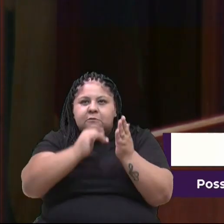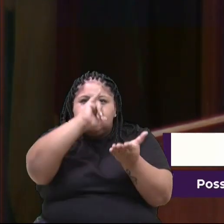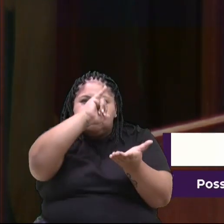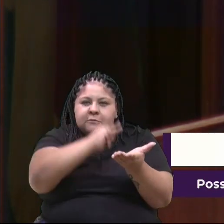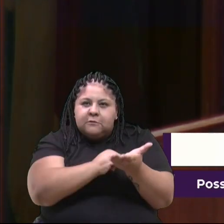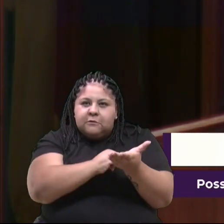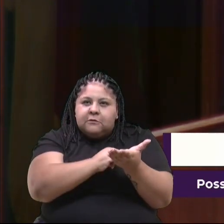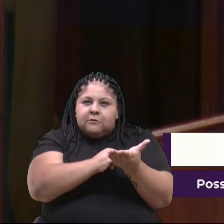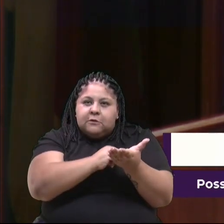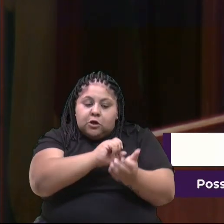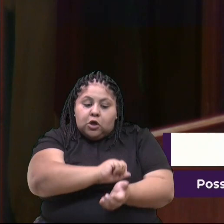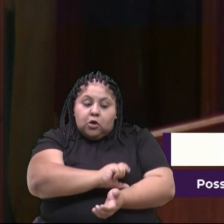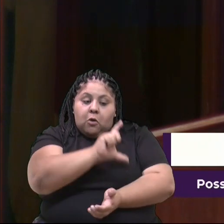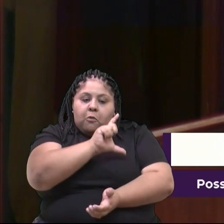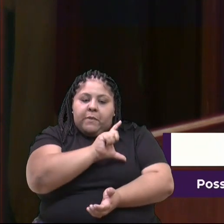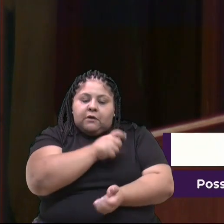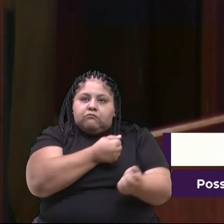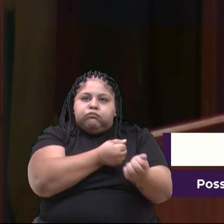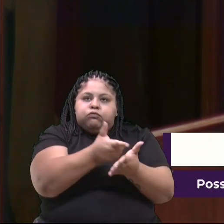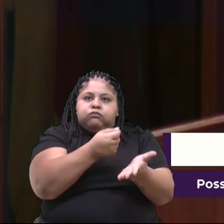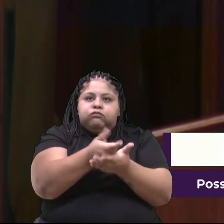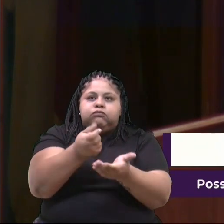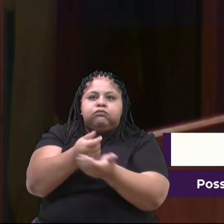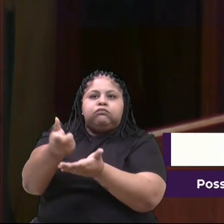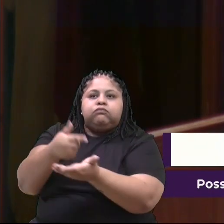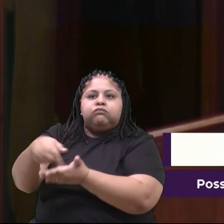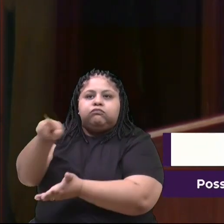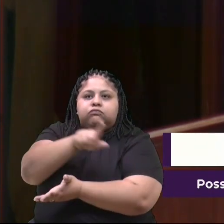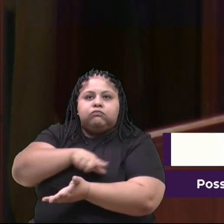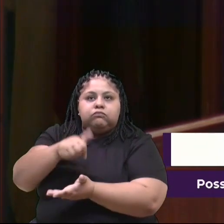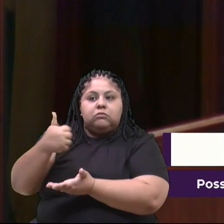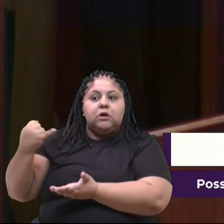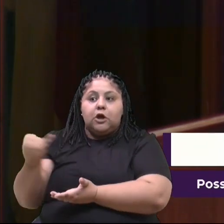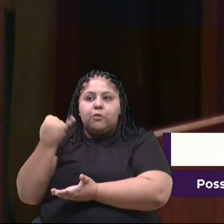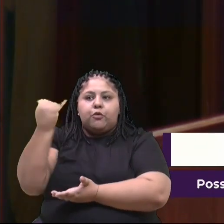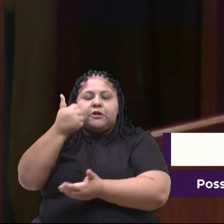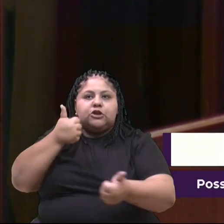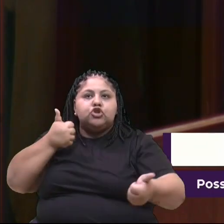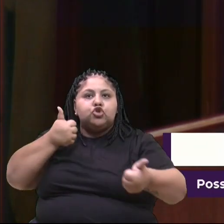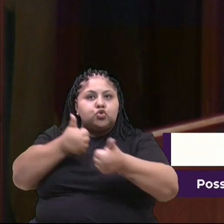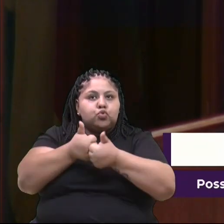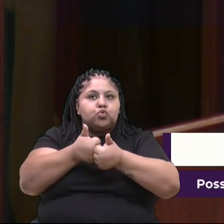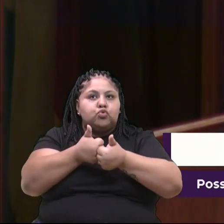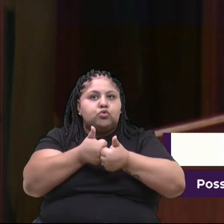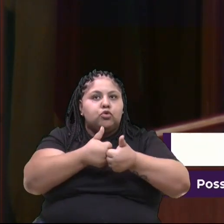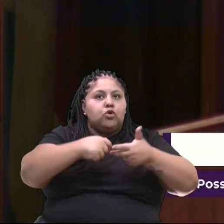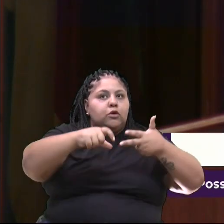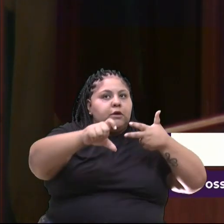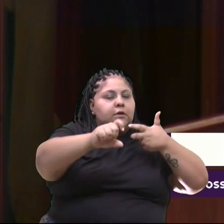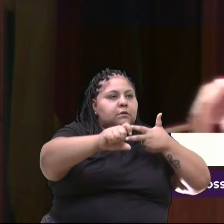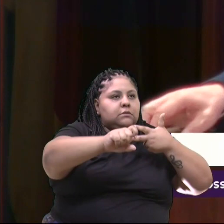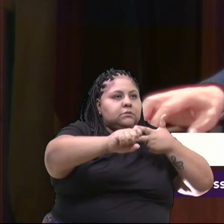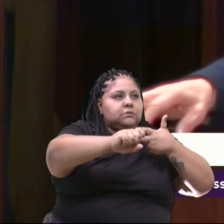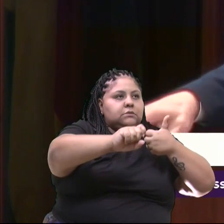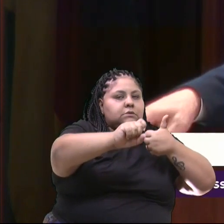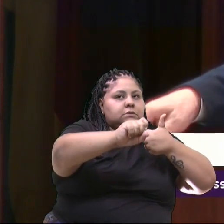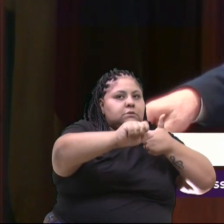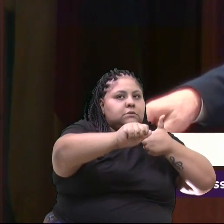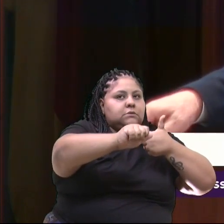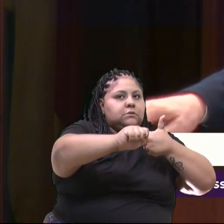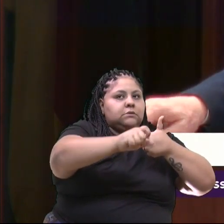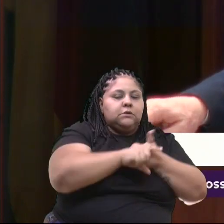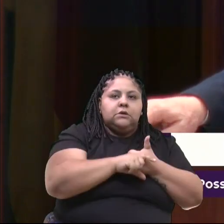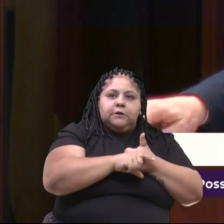aumento de arrecadação, o que é importante do acerto que fizemos junto, Poder Legislativo e Poder Executivo, na